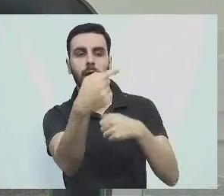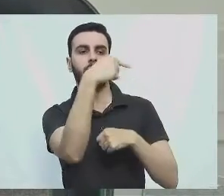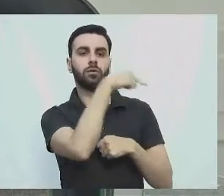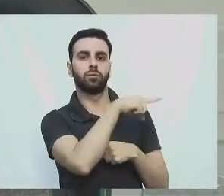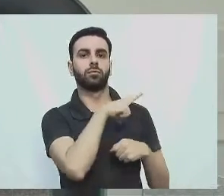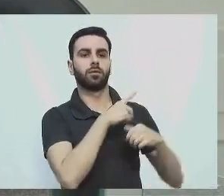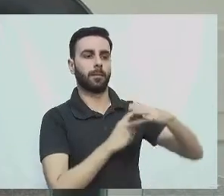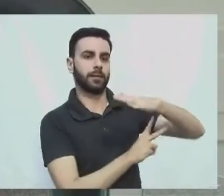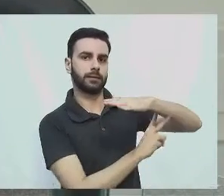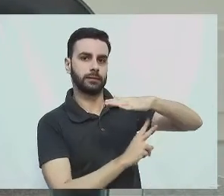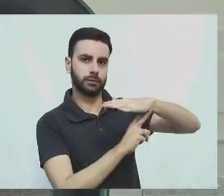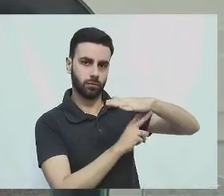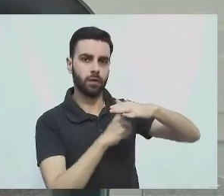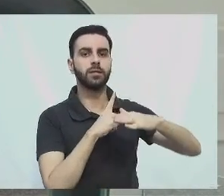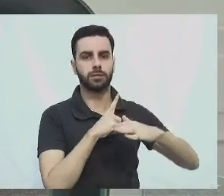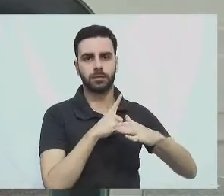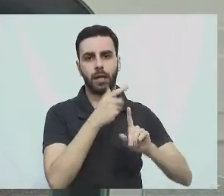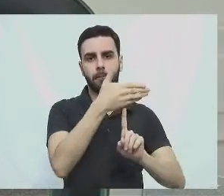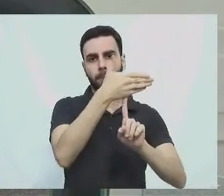poder dar preferência lá.